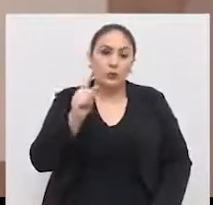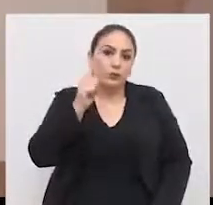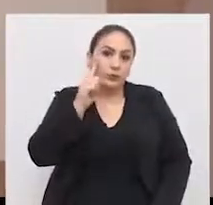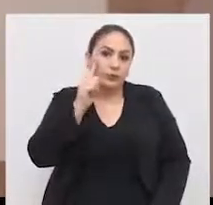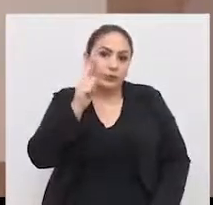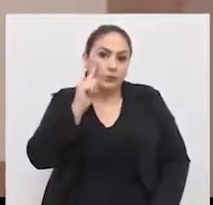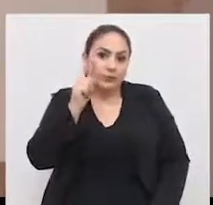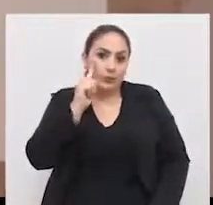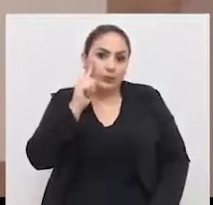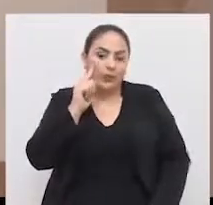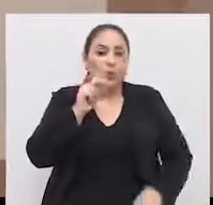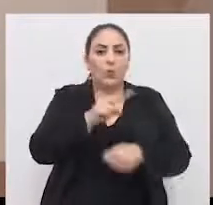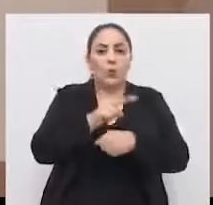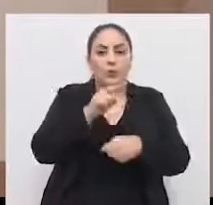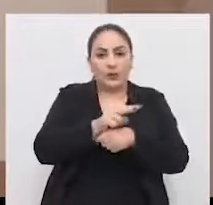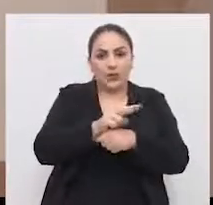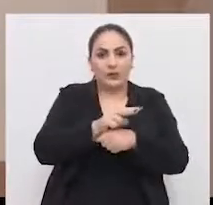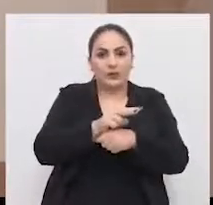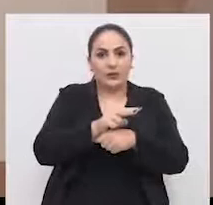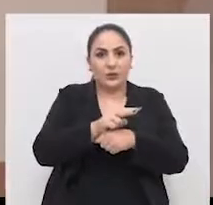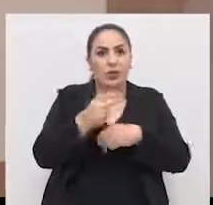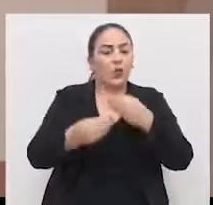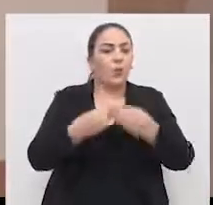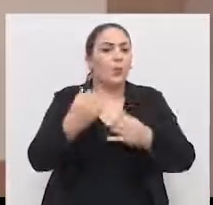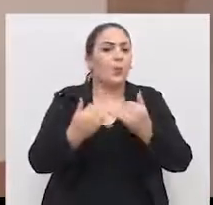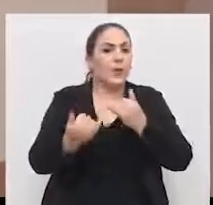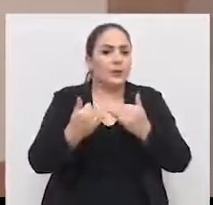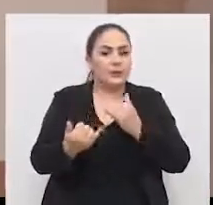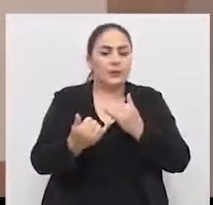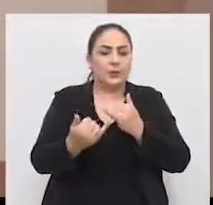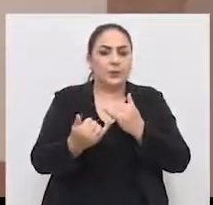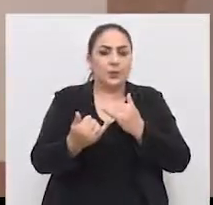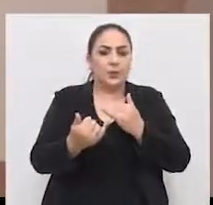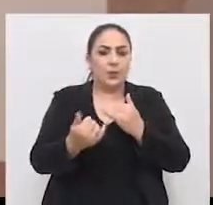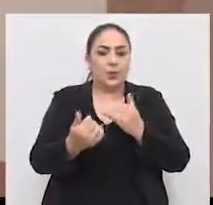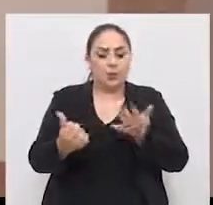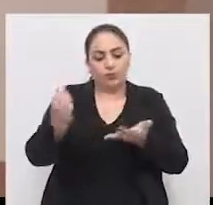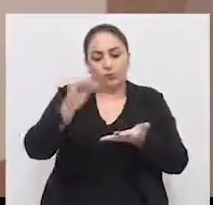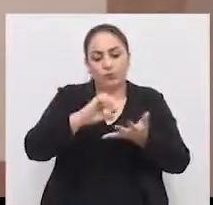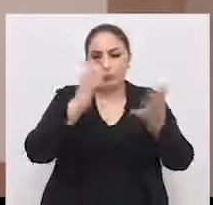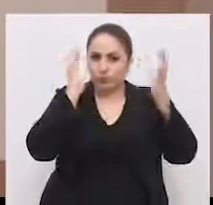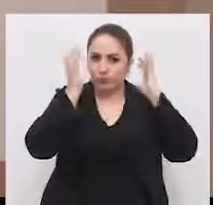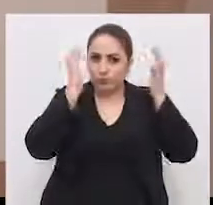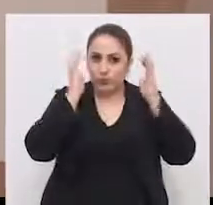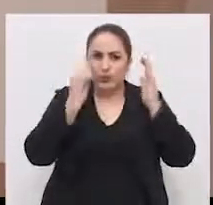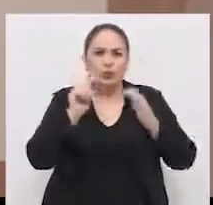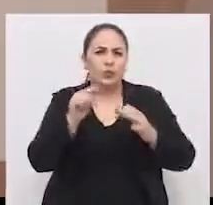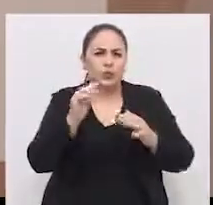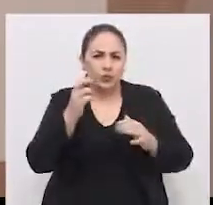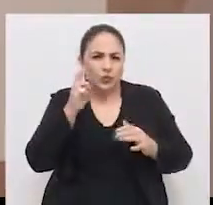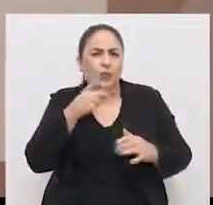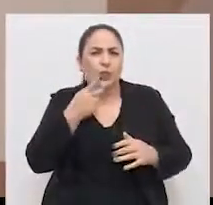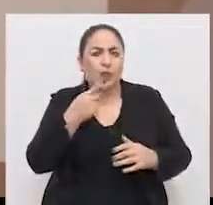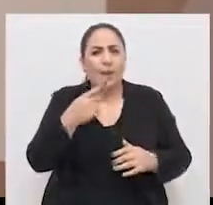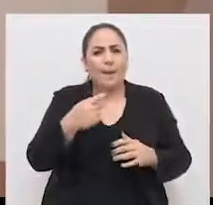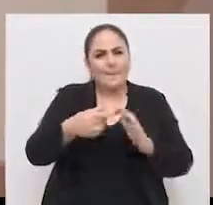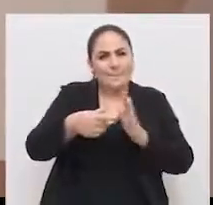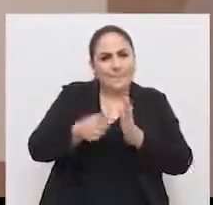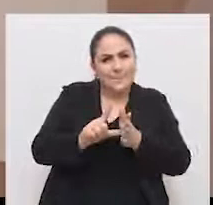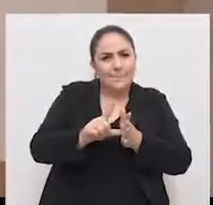seu cotidiano cuidados como, por exemplo, um pré-shampoo. Você já ouviu falar